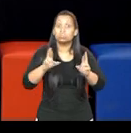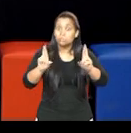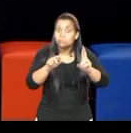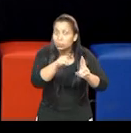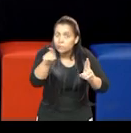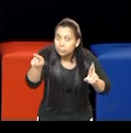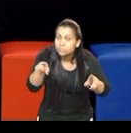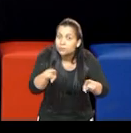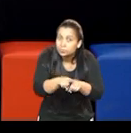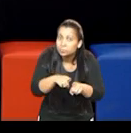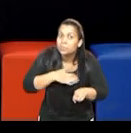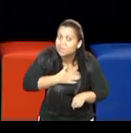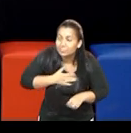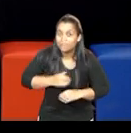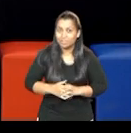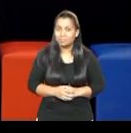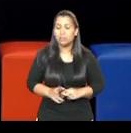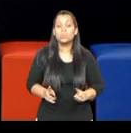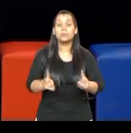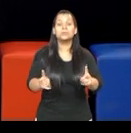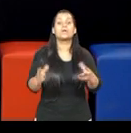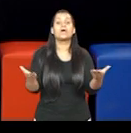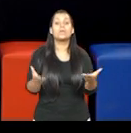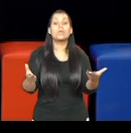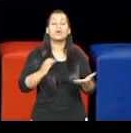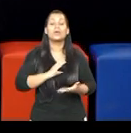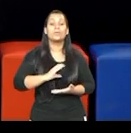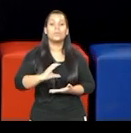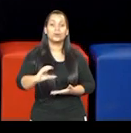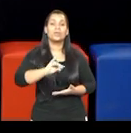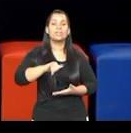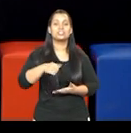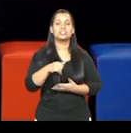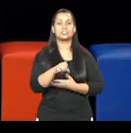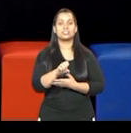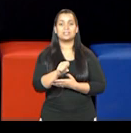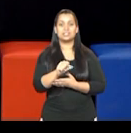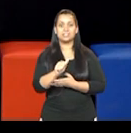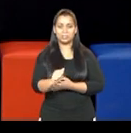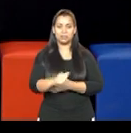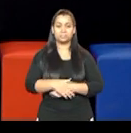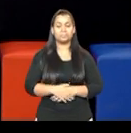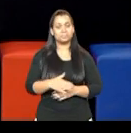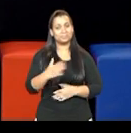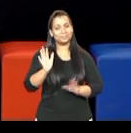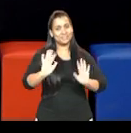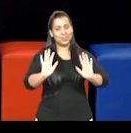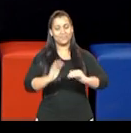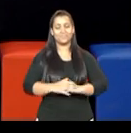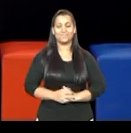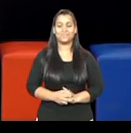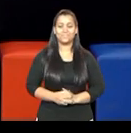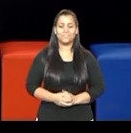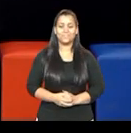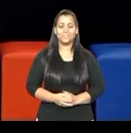também. A aula continua com a coordenadora Jéssica. Até mais.